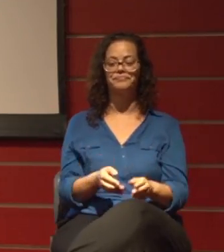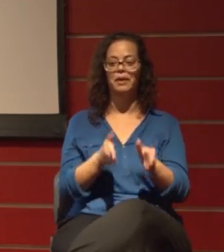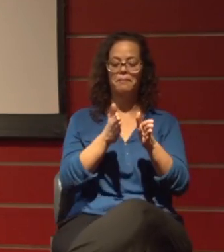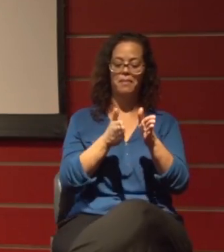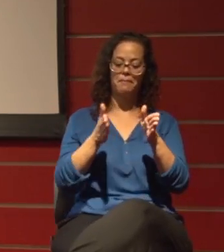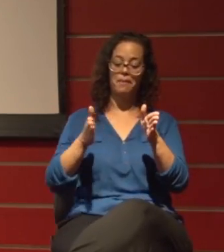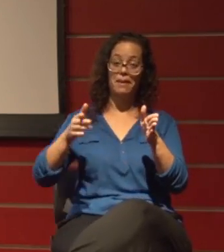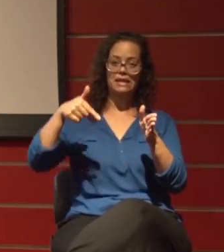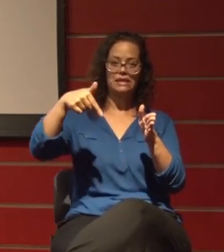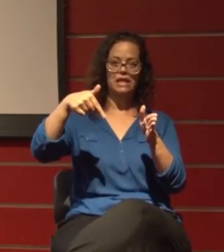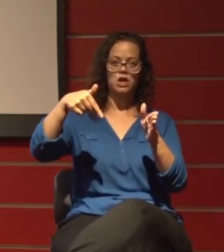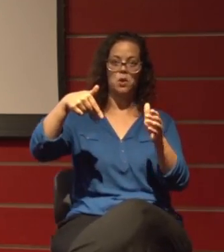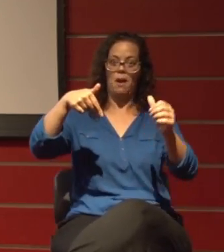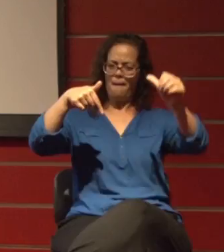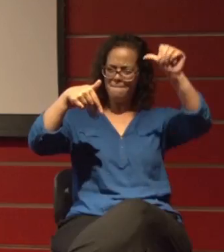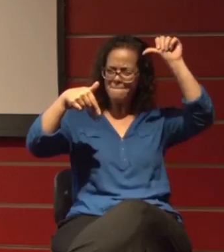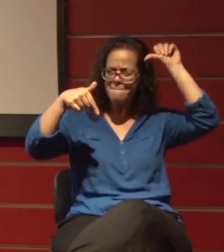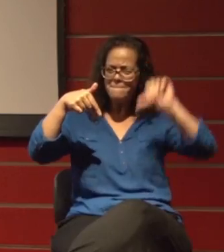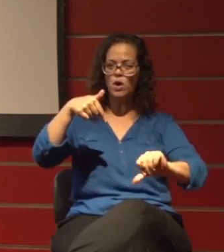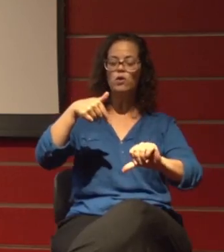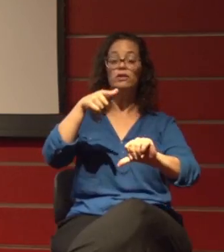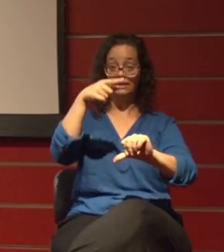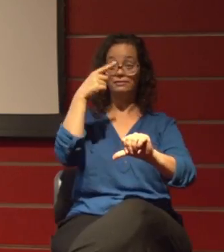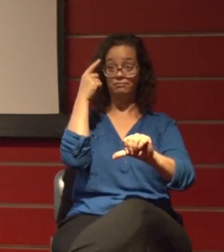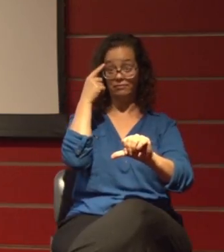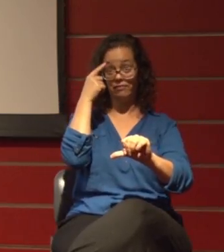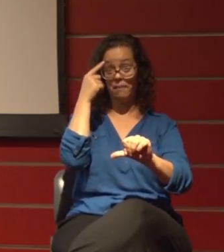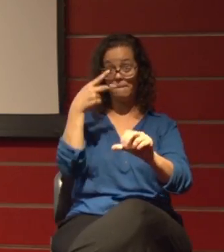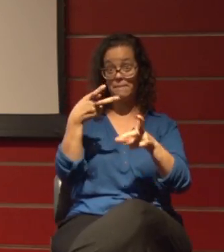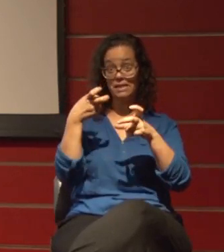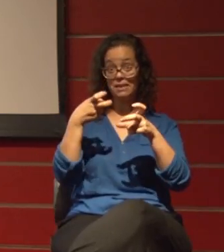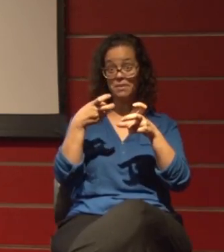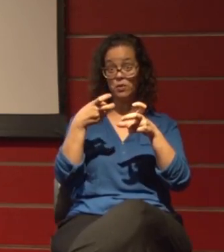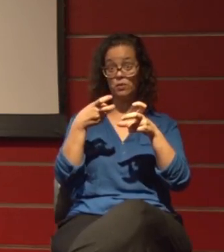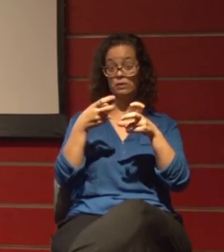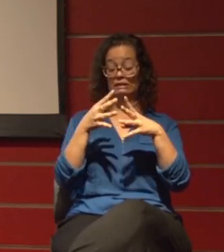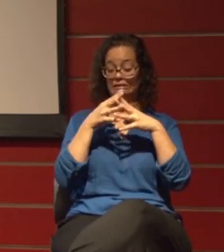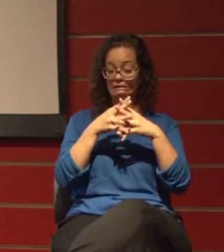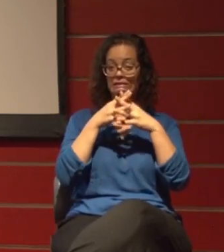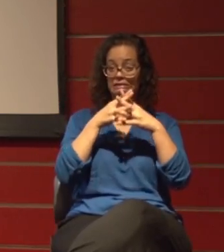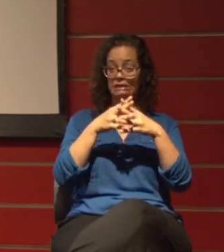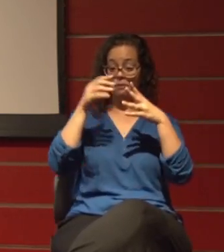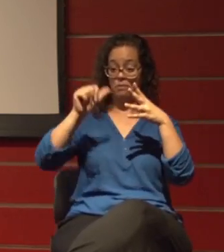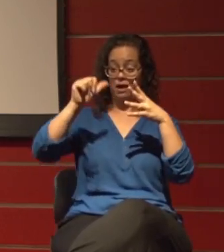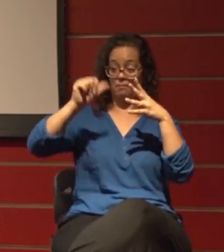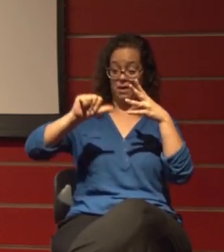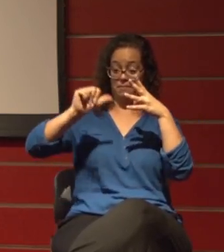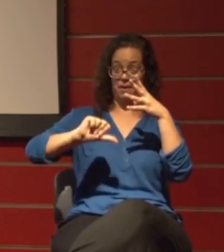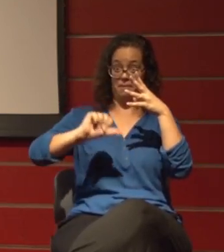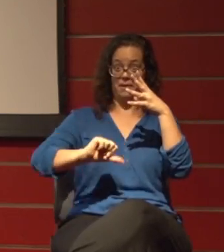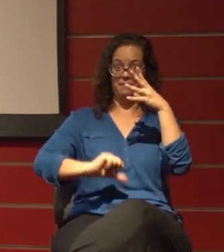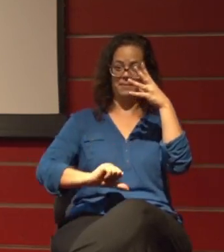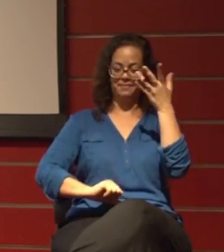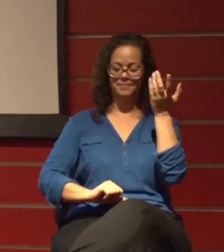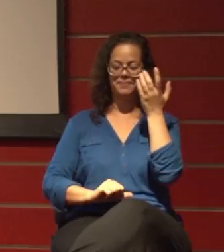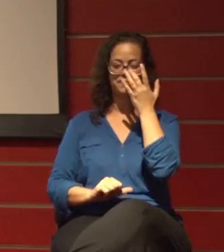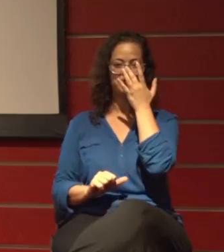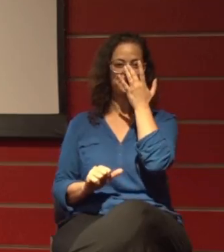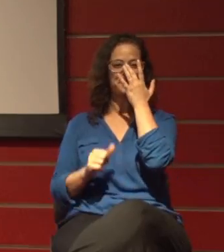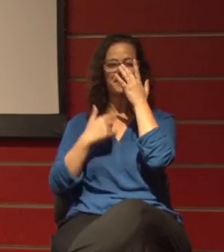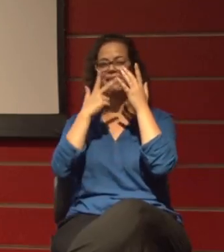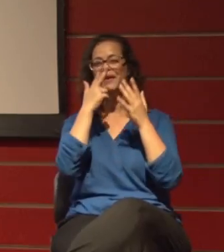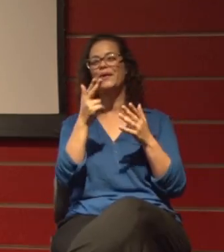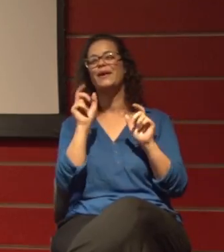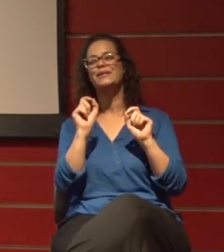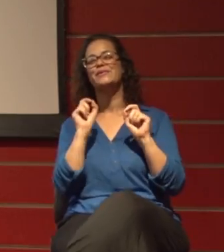acontece vocês estão vendo que o negócio aí complicando né complicando sempre Então vai colocando Eu Eu go eu acho que que o